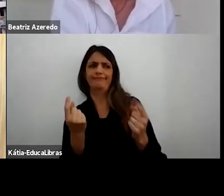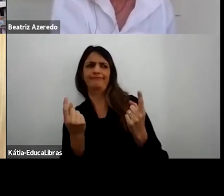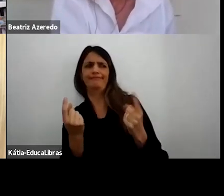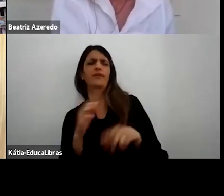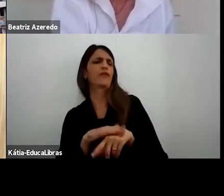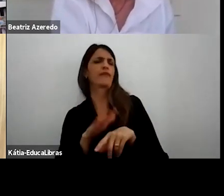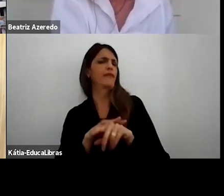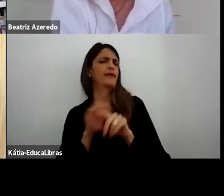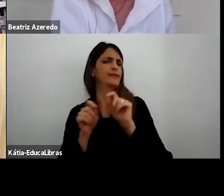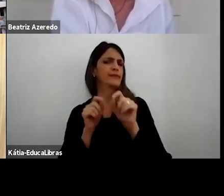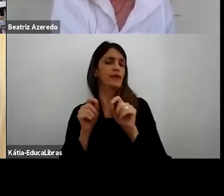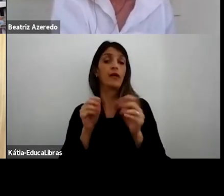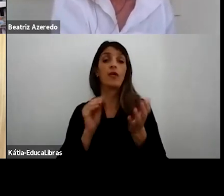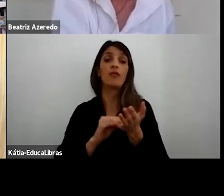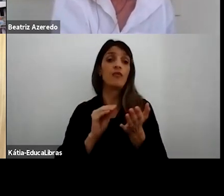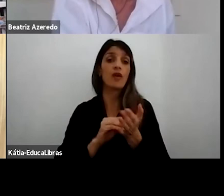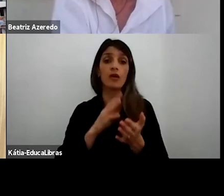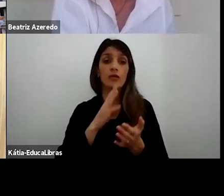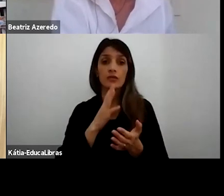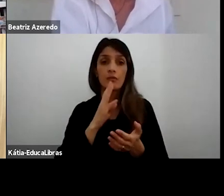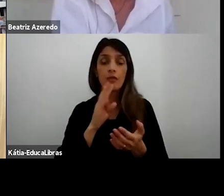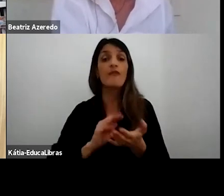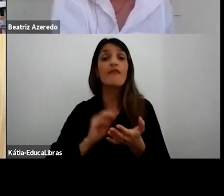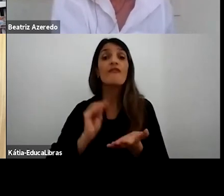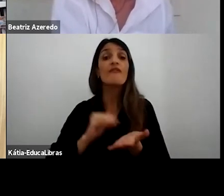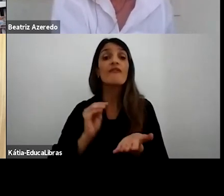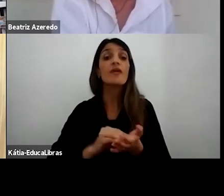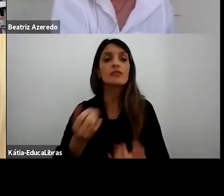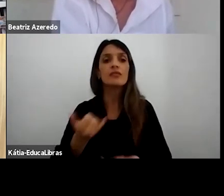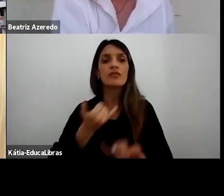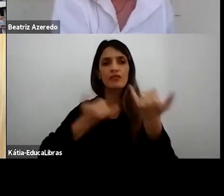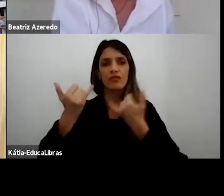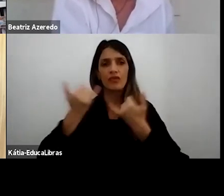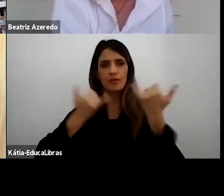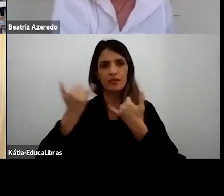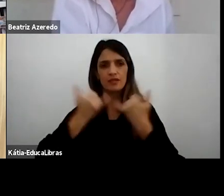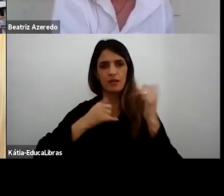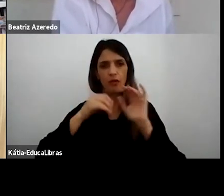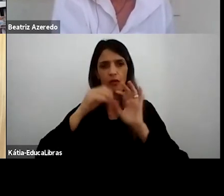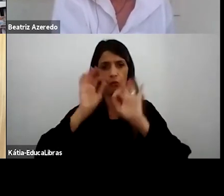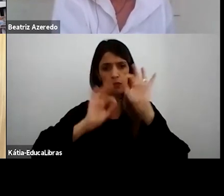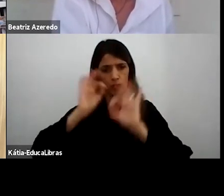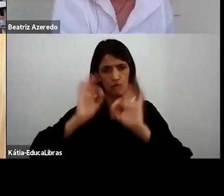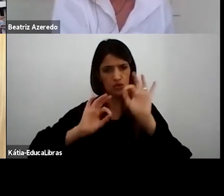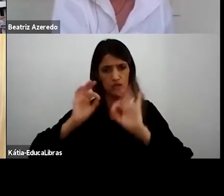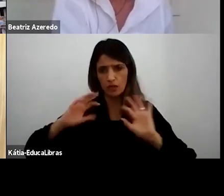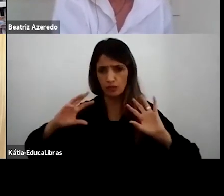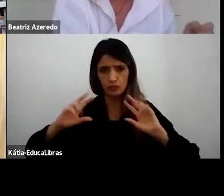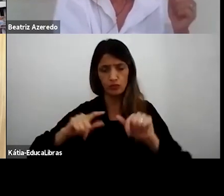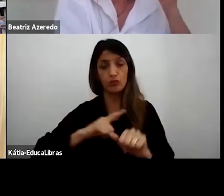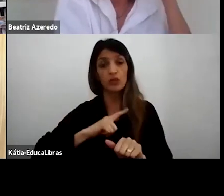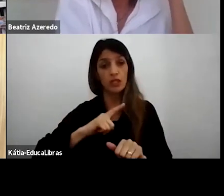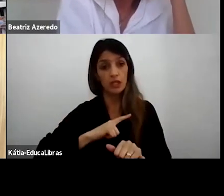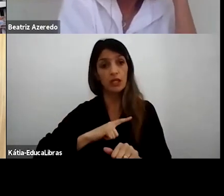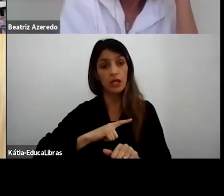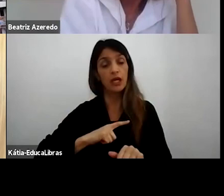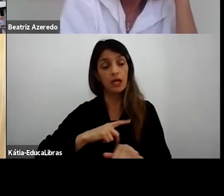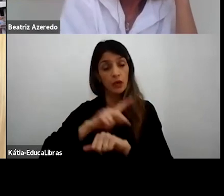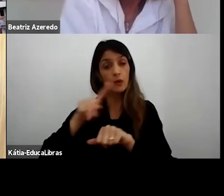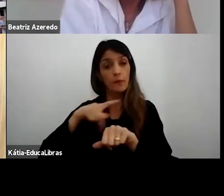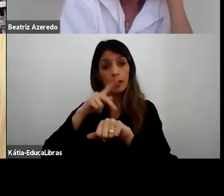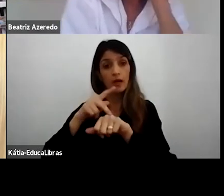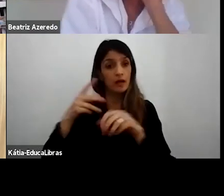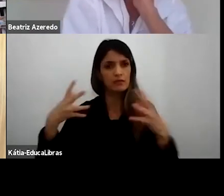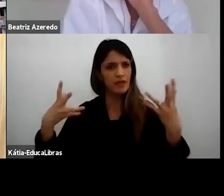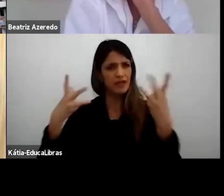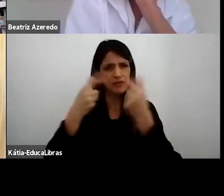de conhecimento. Eu acho que o conhecimento sobre todos esses projetos incríveis que existem no país, a gente acaba não tendo